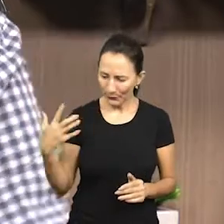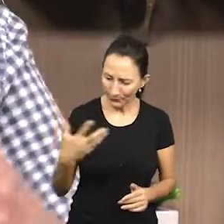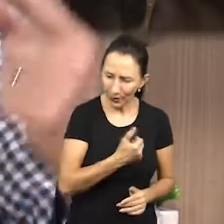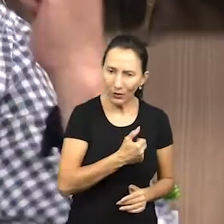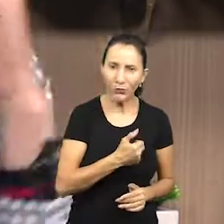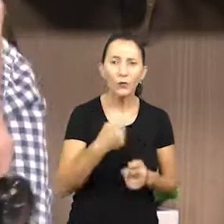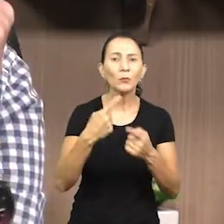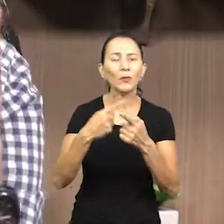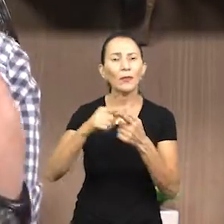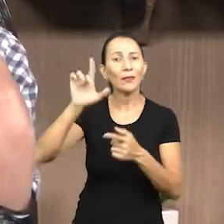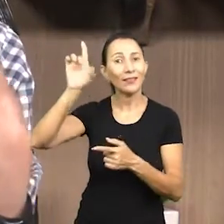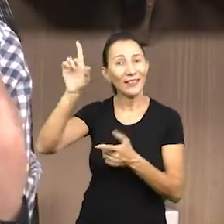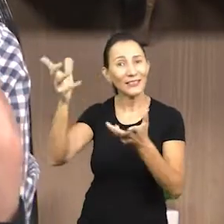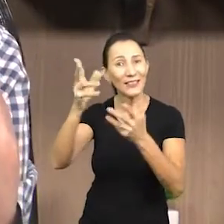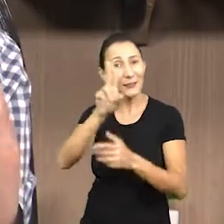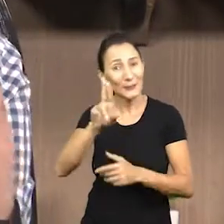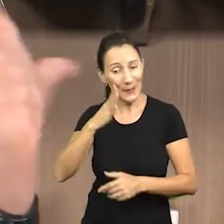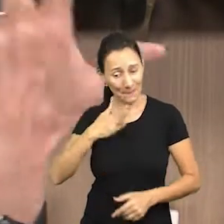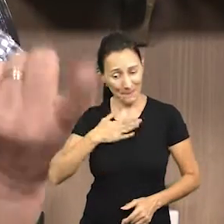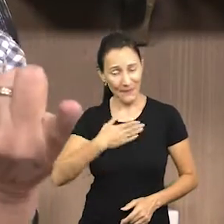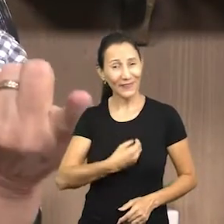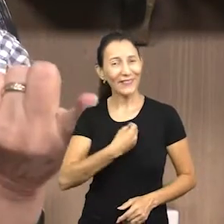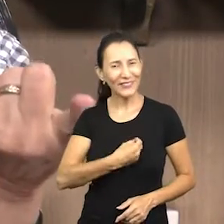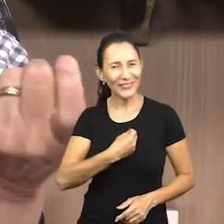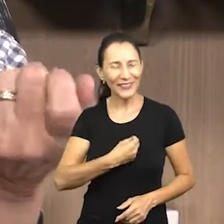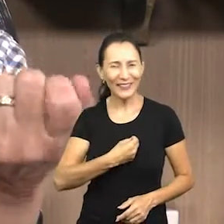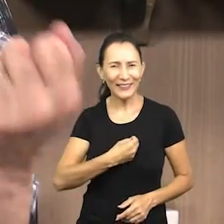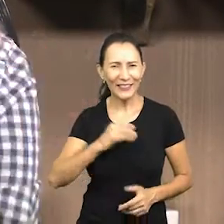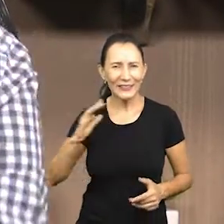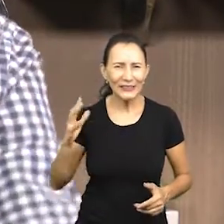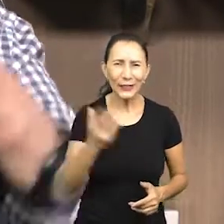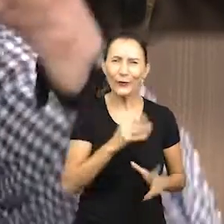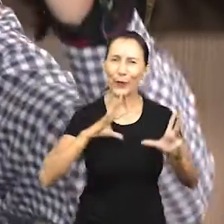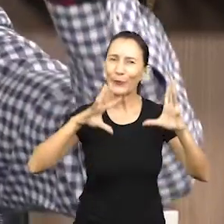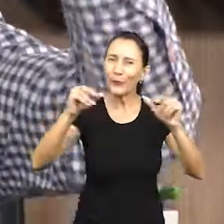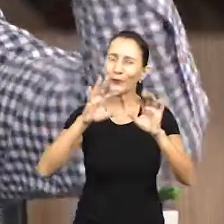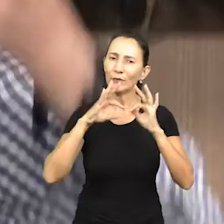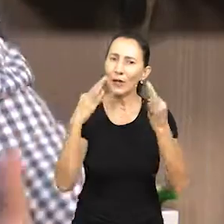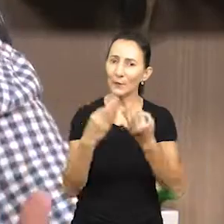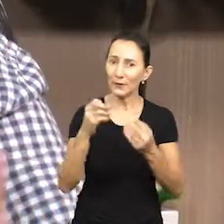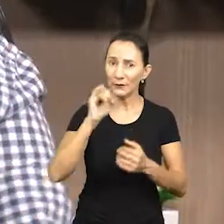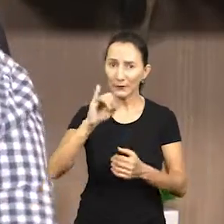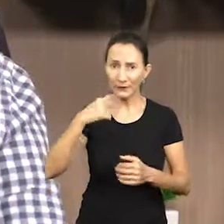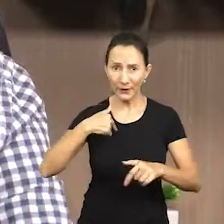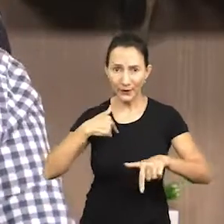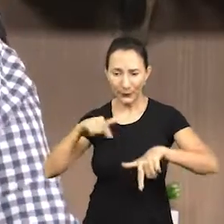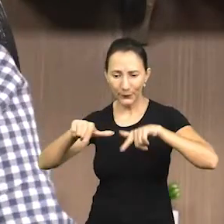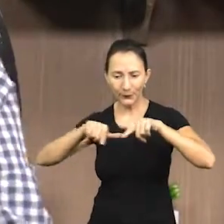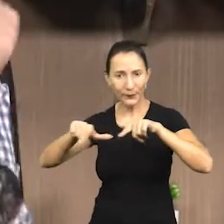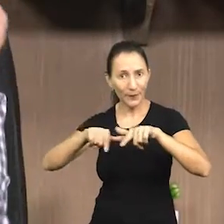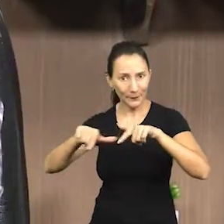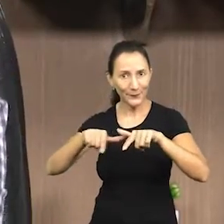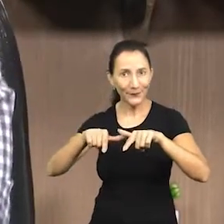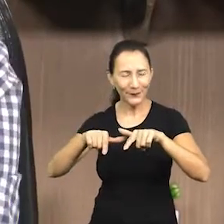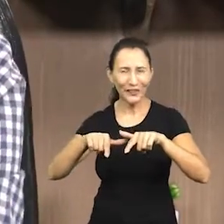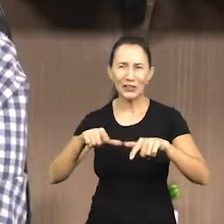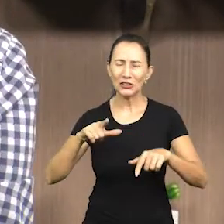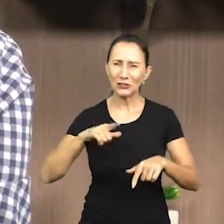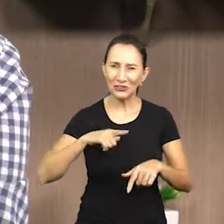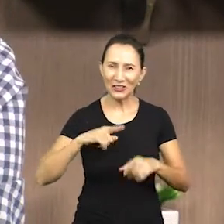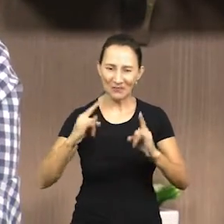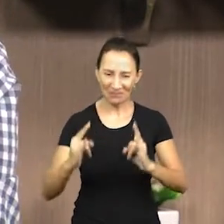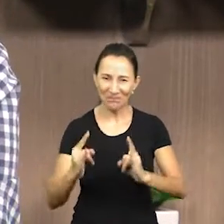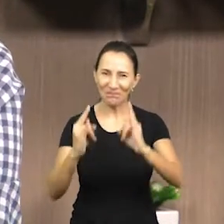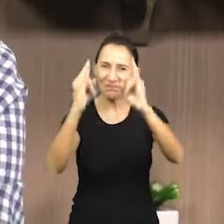Senhor, através da minha vida, quer salvar toda a família. Se eu estou lá no meu trabalho, como eu tinha lá